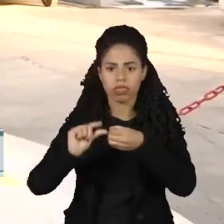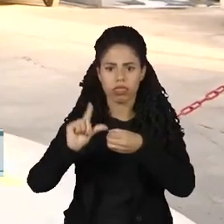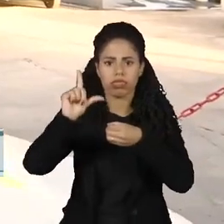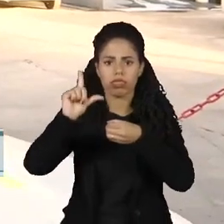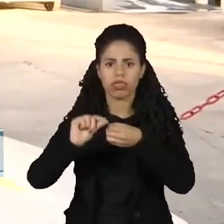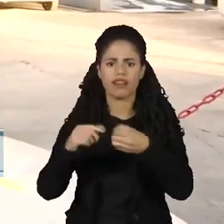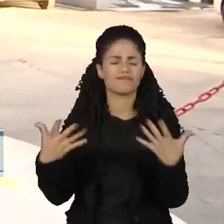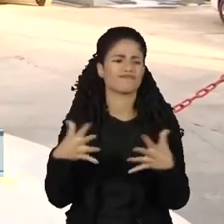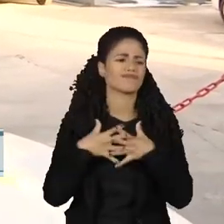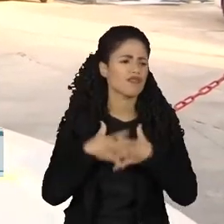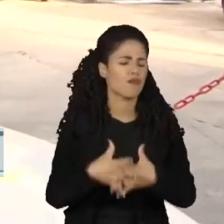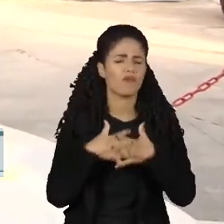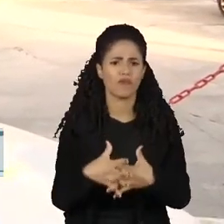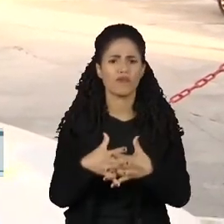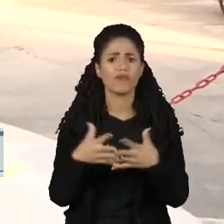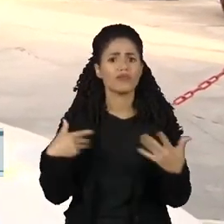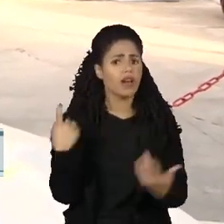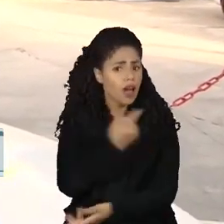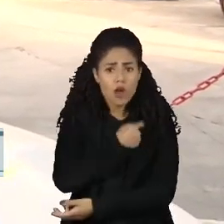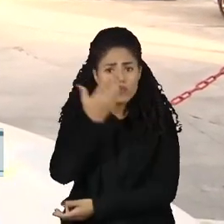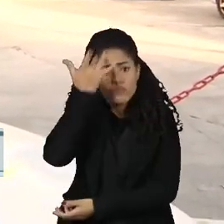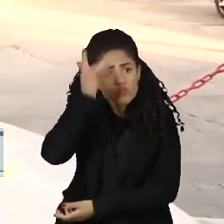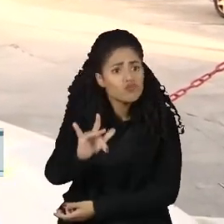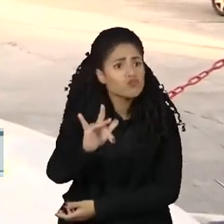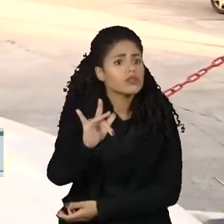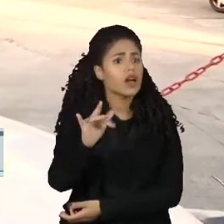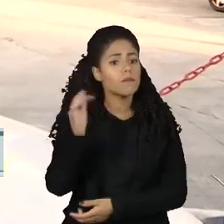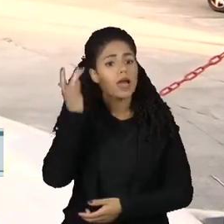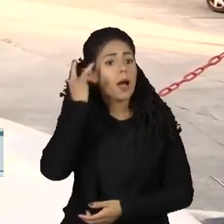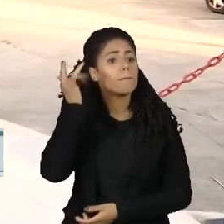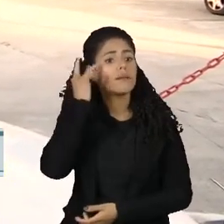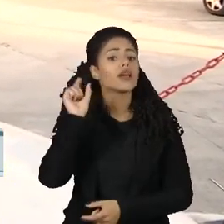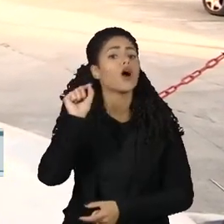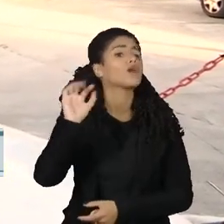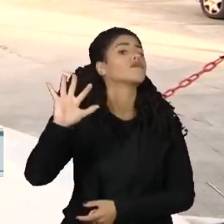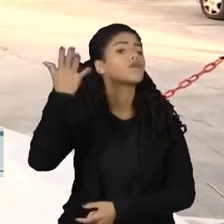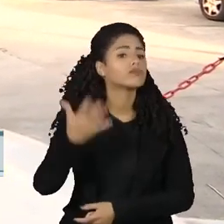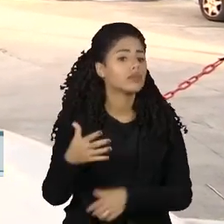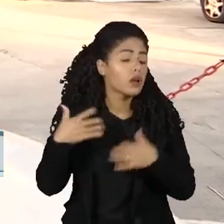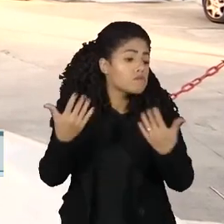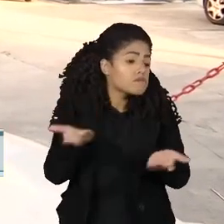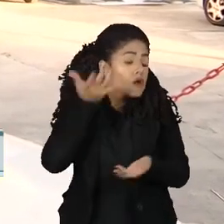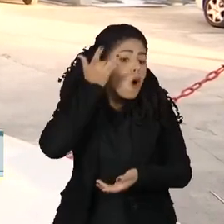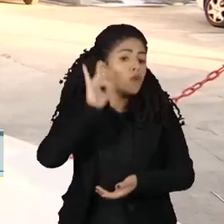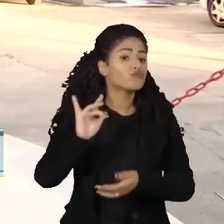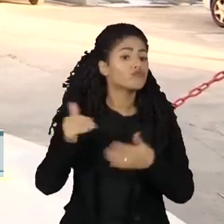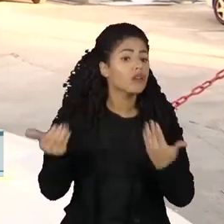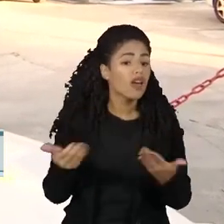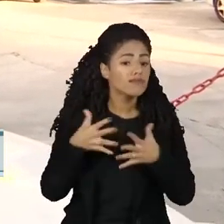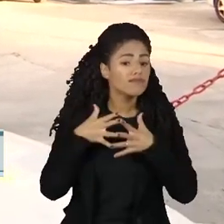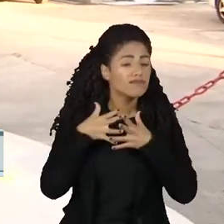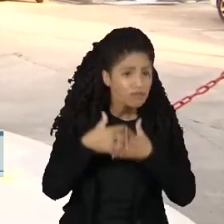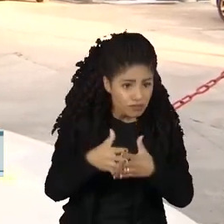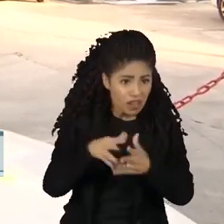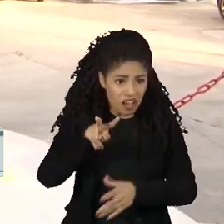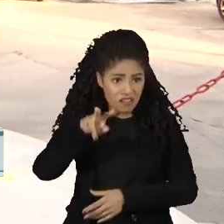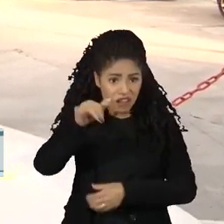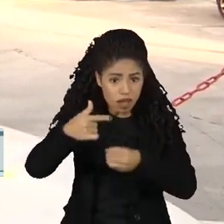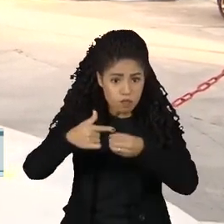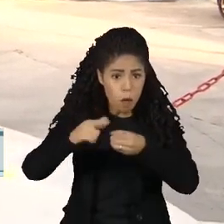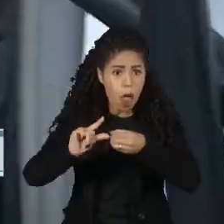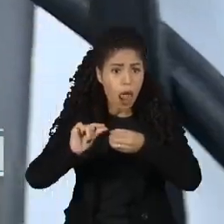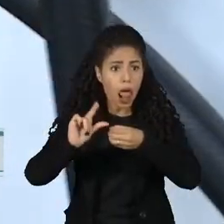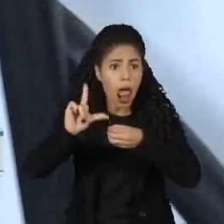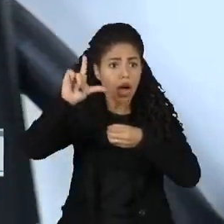Continua sempre essa insegurança, né? Nós nunca sabemos o dia de amanhã, o que vai acontecer, se realmente vai aumentar novamente, se